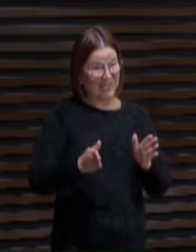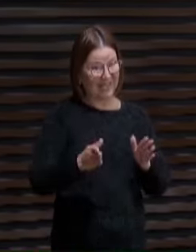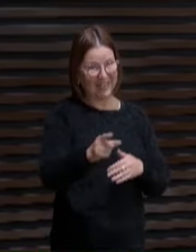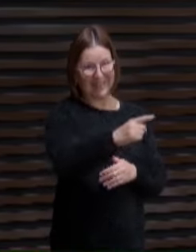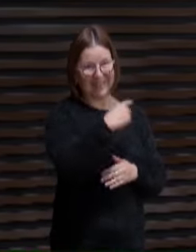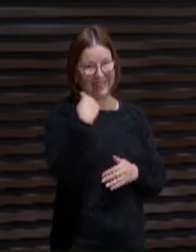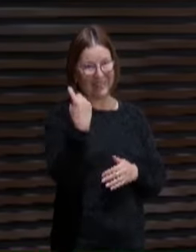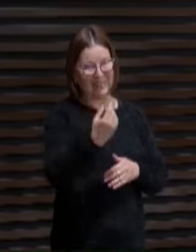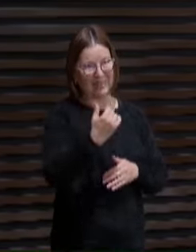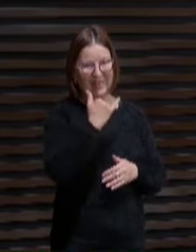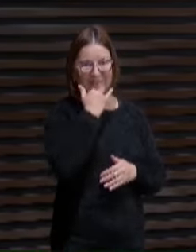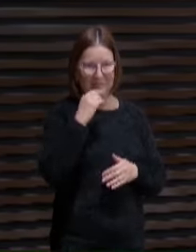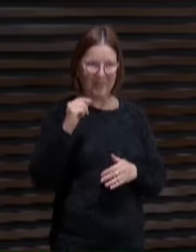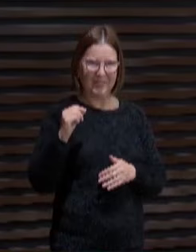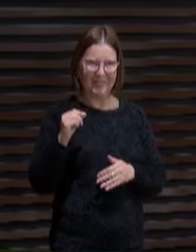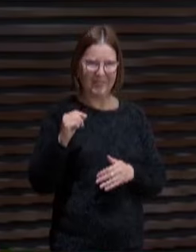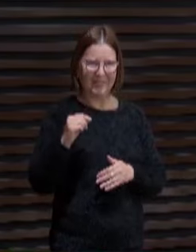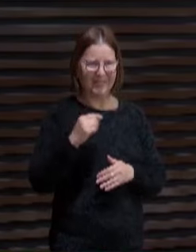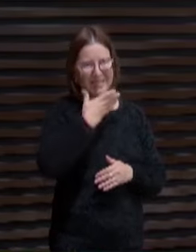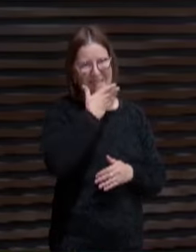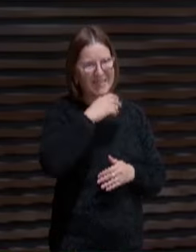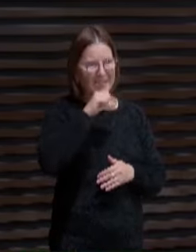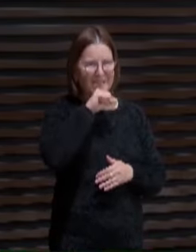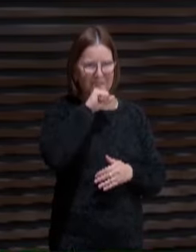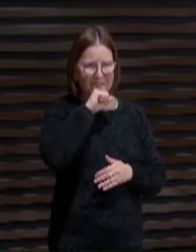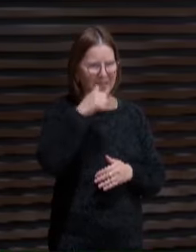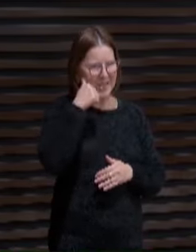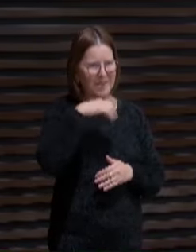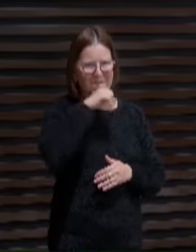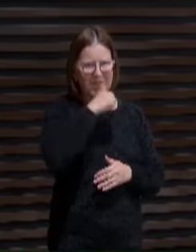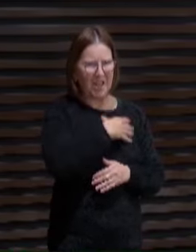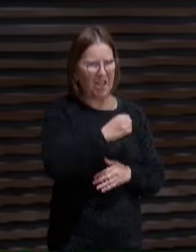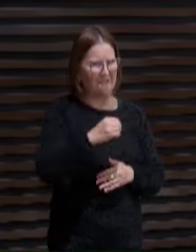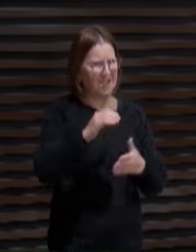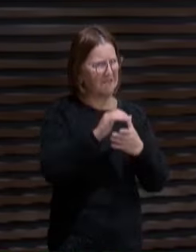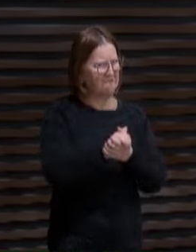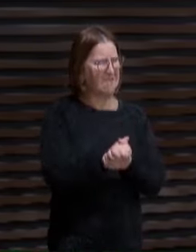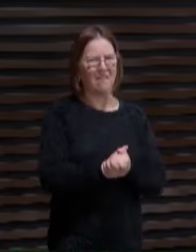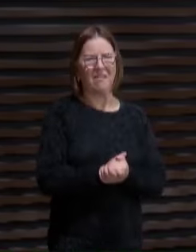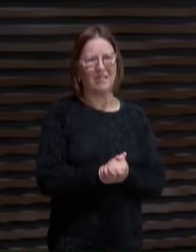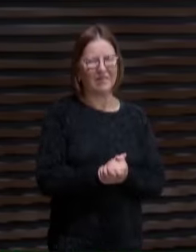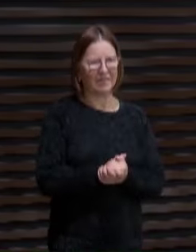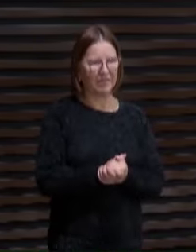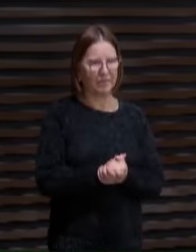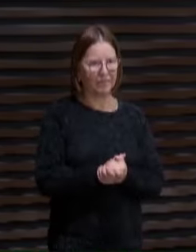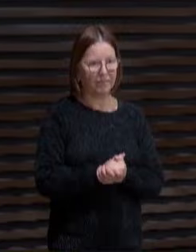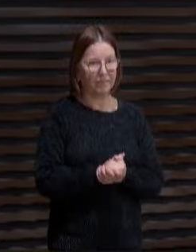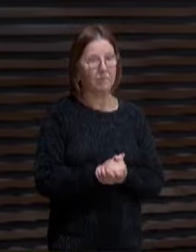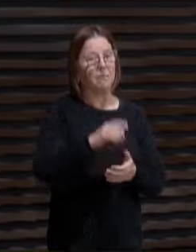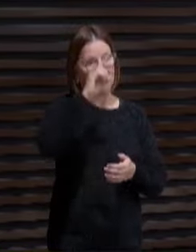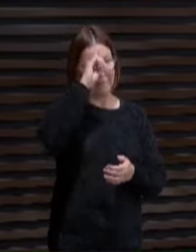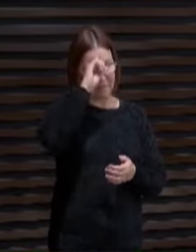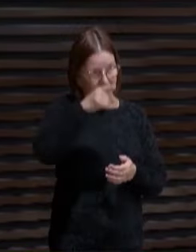mãe o filho a esposa o marido outra pessoa é essa aqui é a ordem